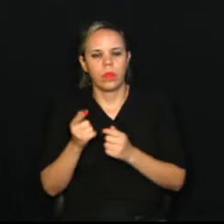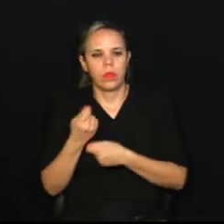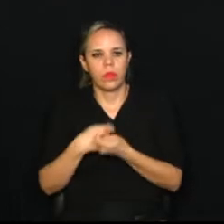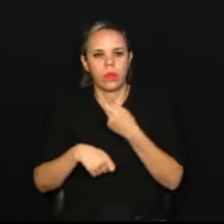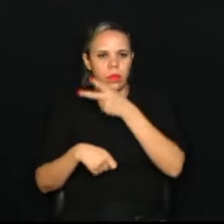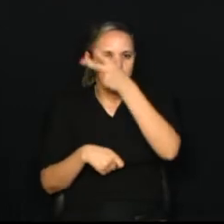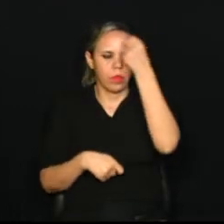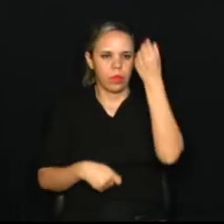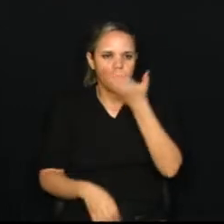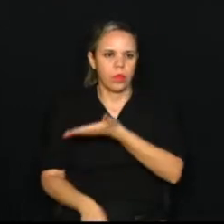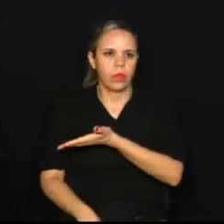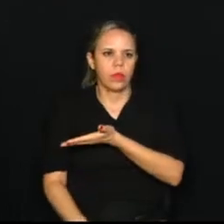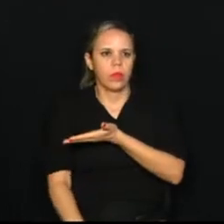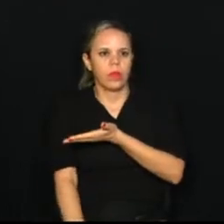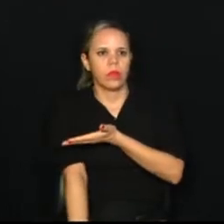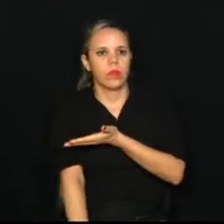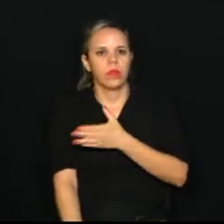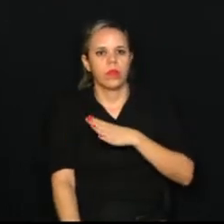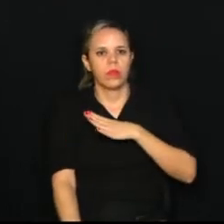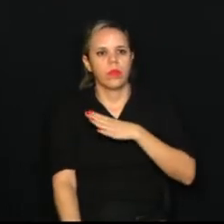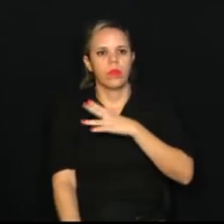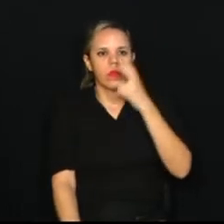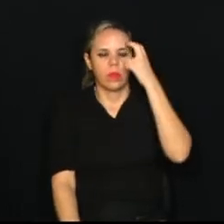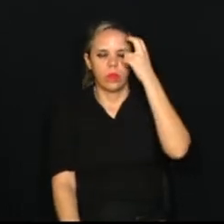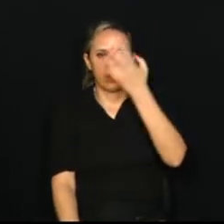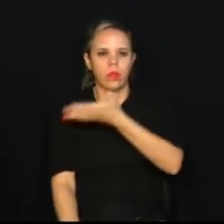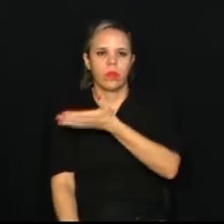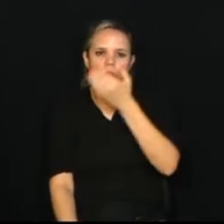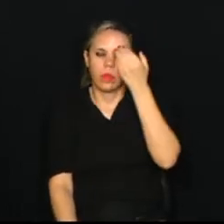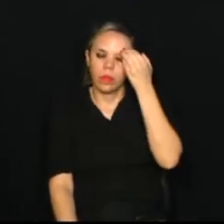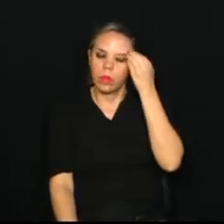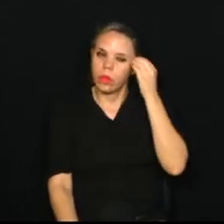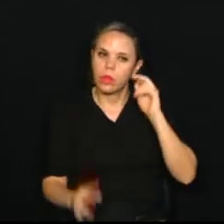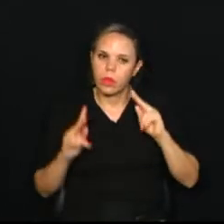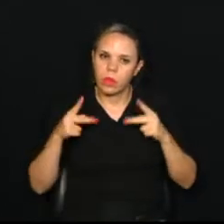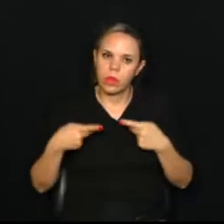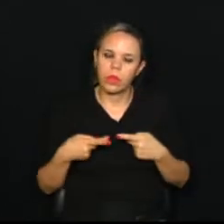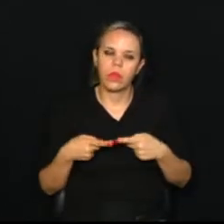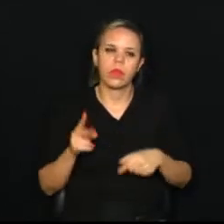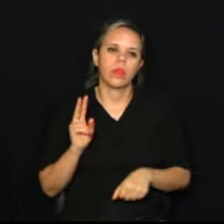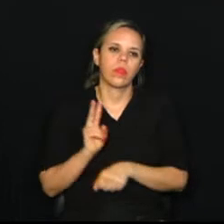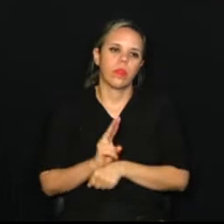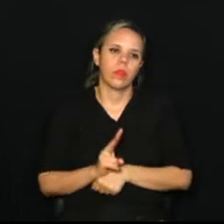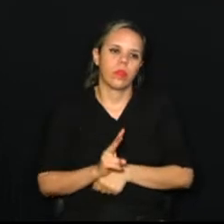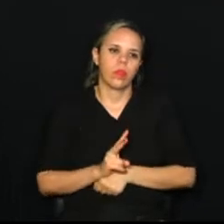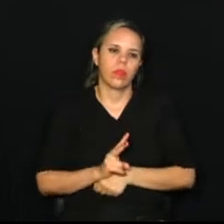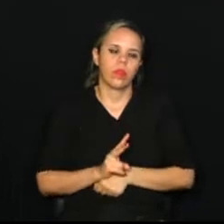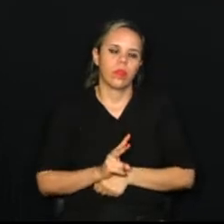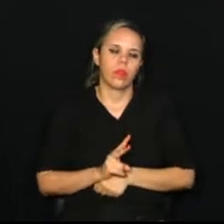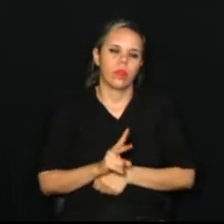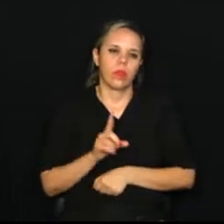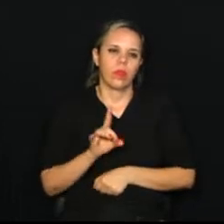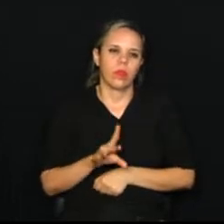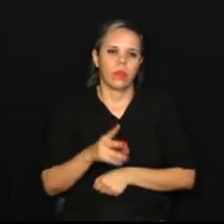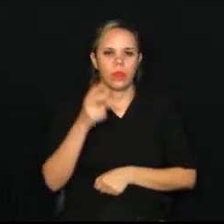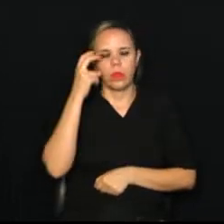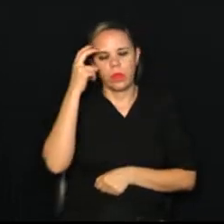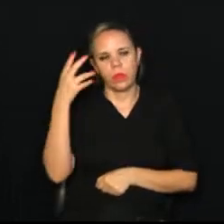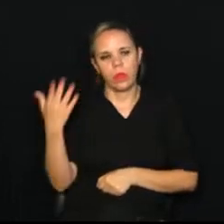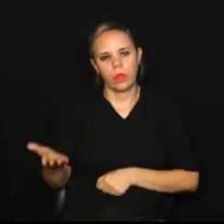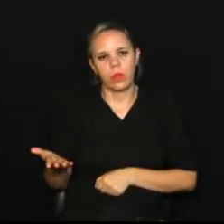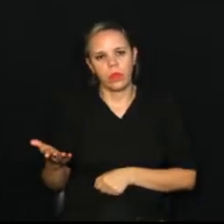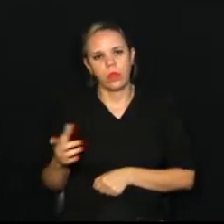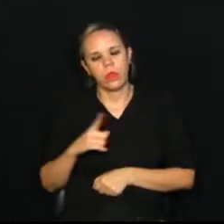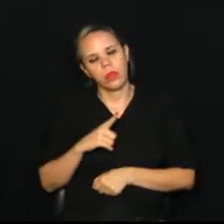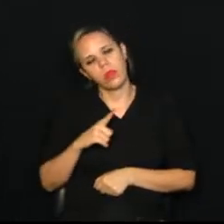pública. E a cidade inteligente tem que ser humana, tem que ser sustentável, e ela só é inteligente quando ela